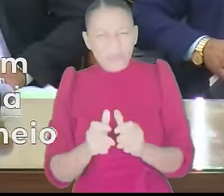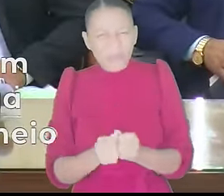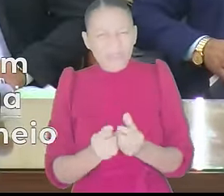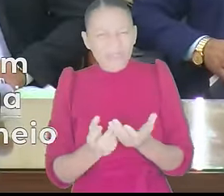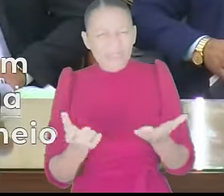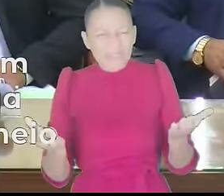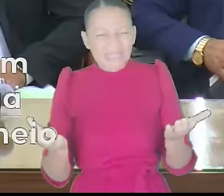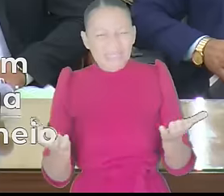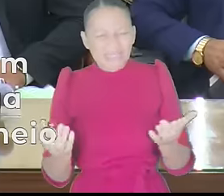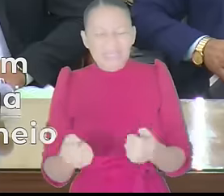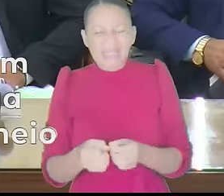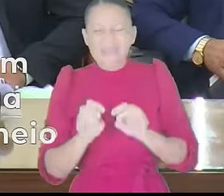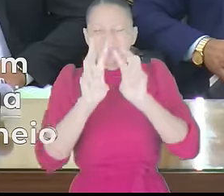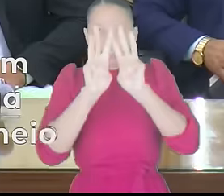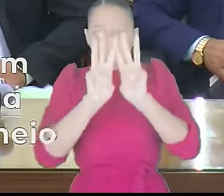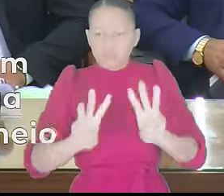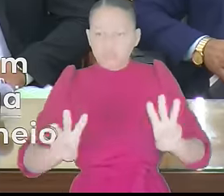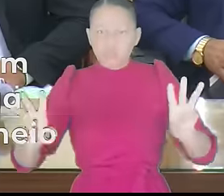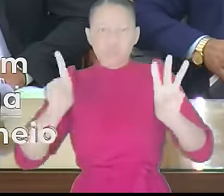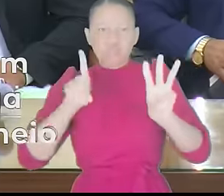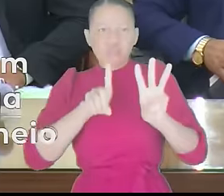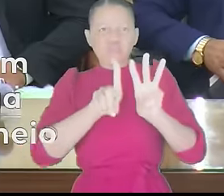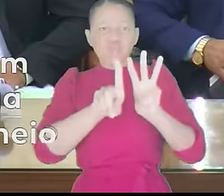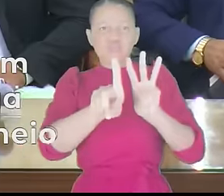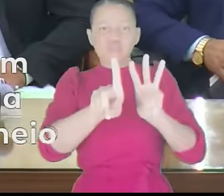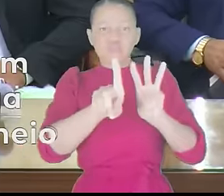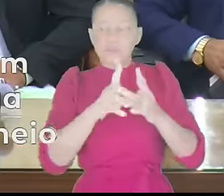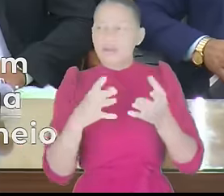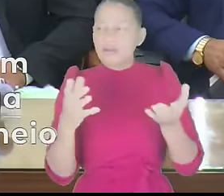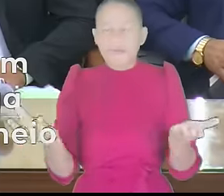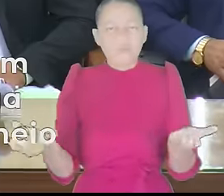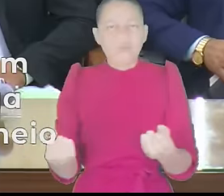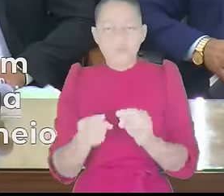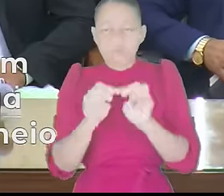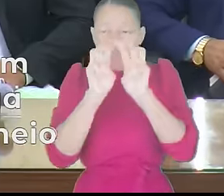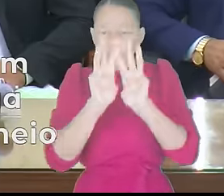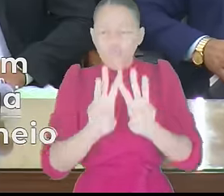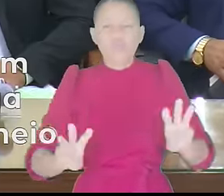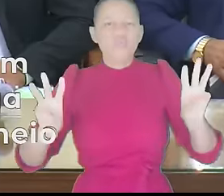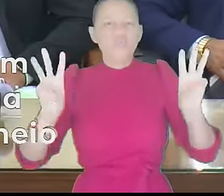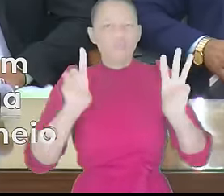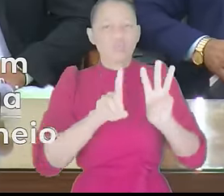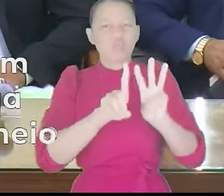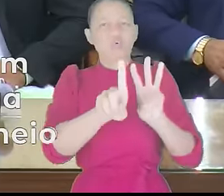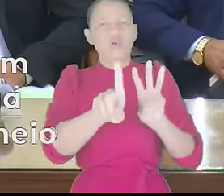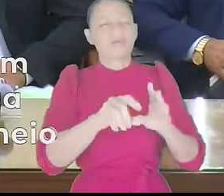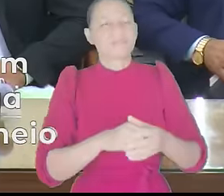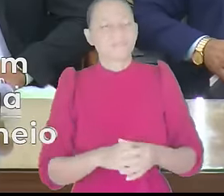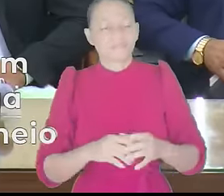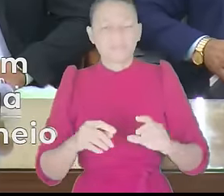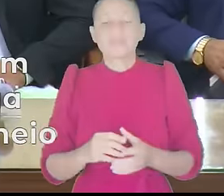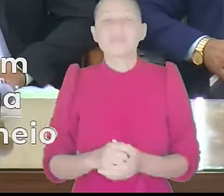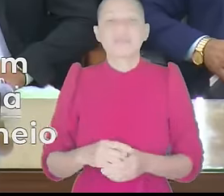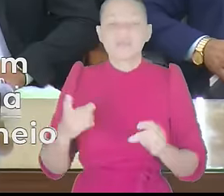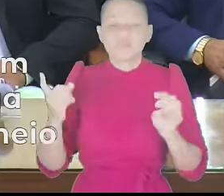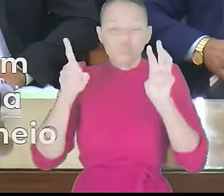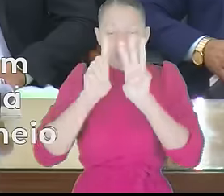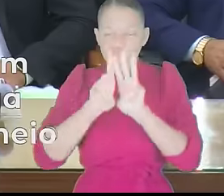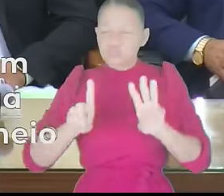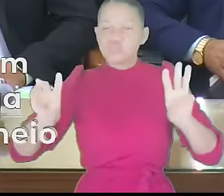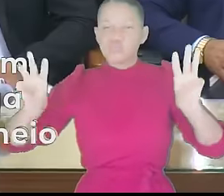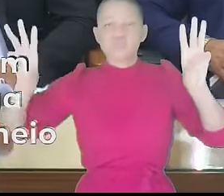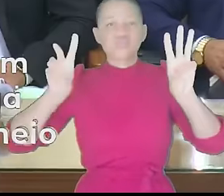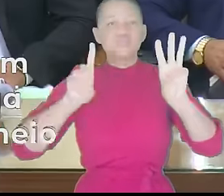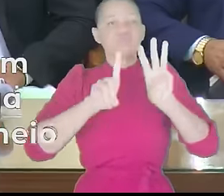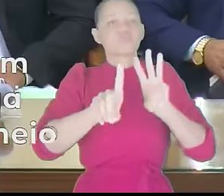anda no meio de quantos castiçais? A história da igreja está representada em quantos castiçais? Sete. E Jesus anda no meio de quais? De